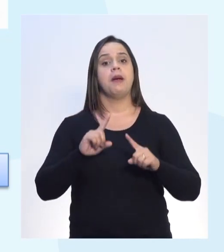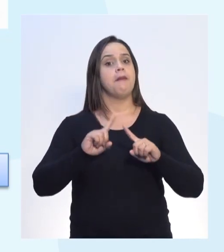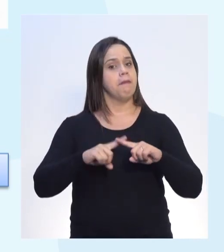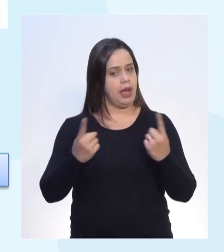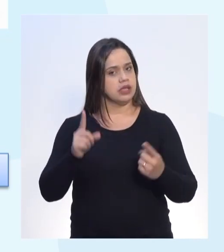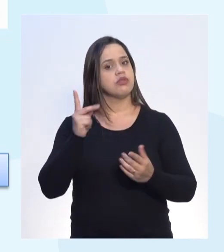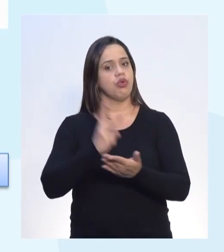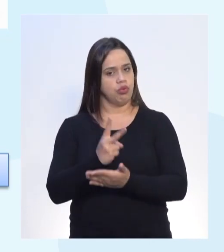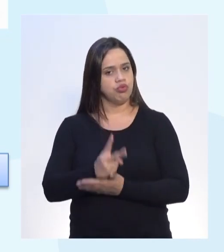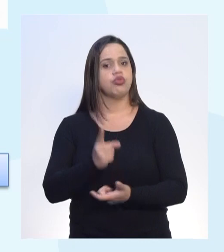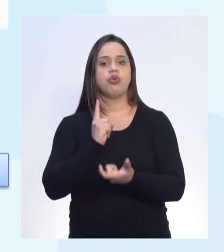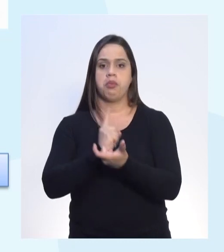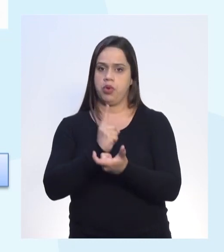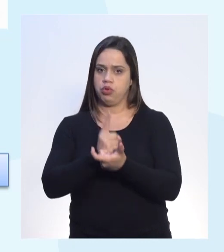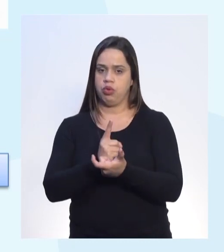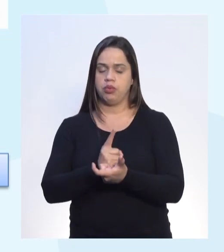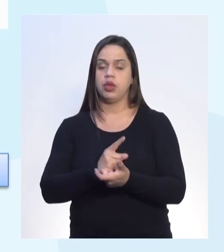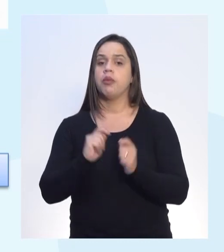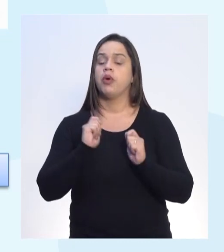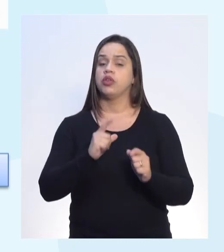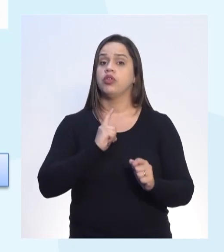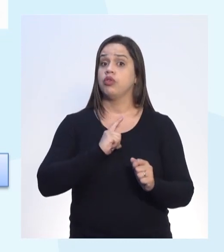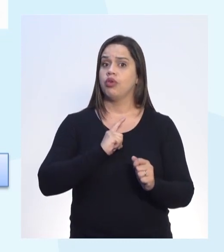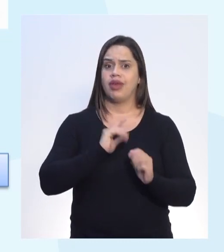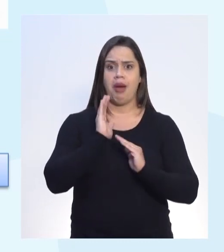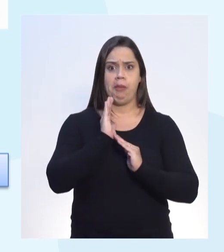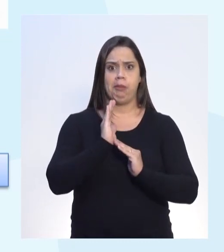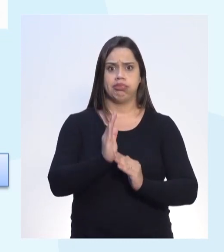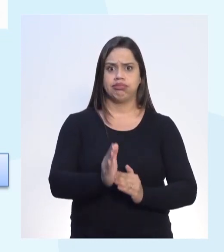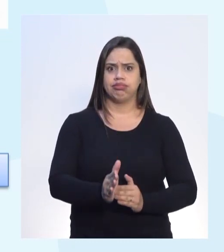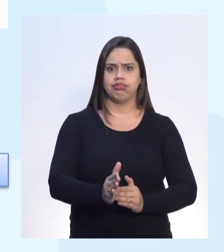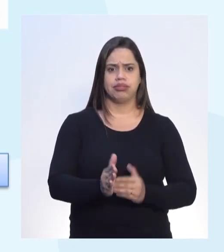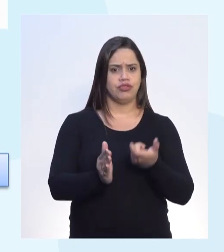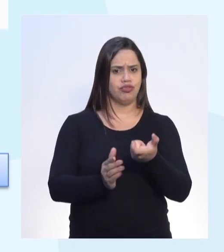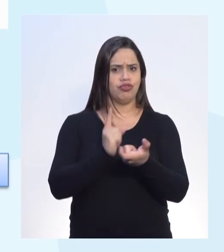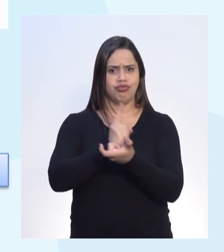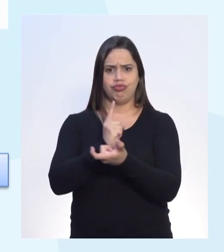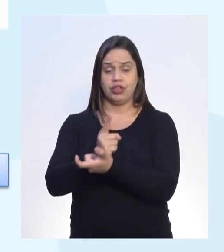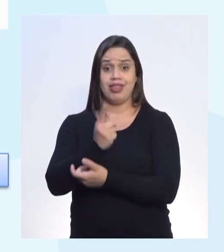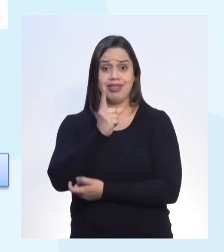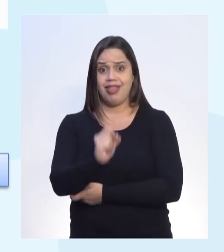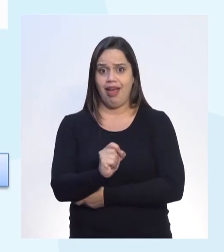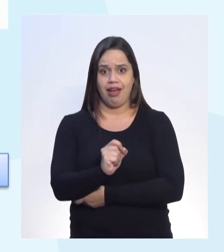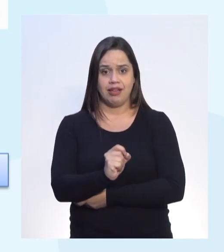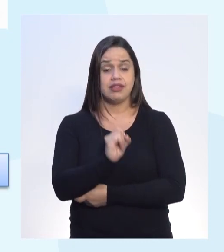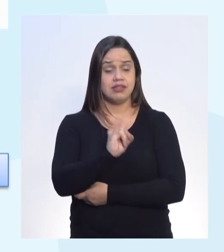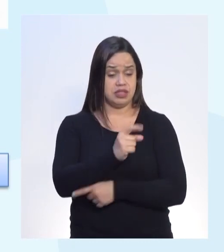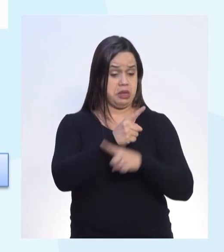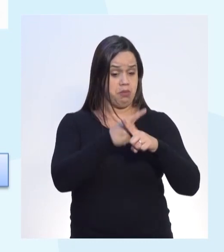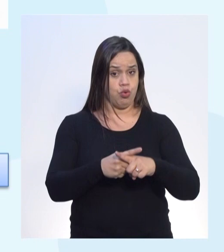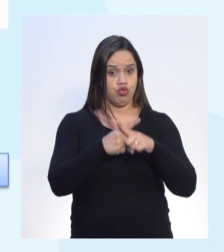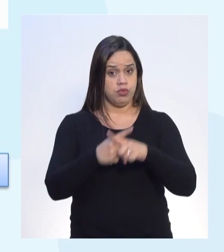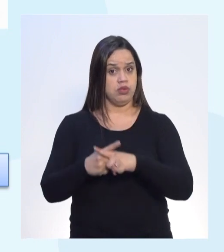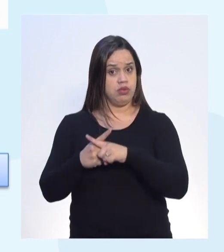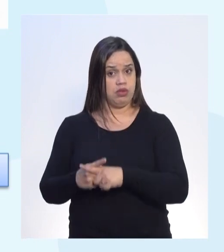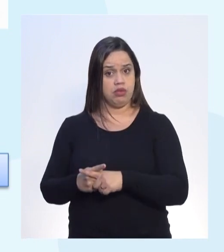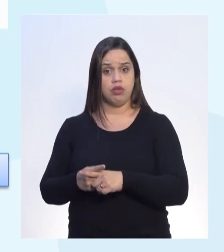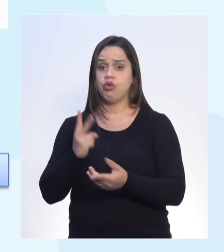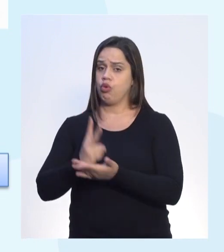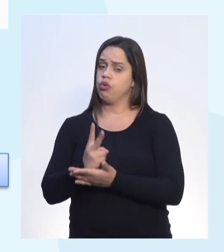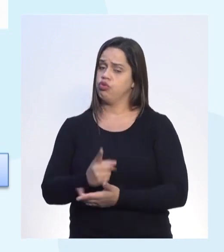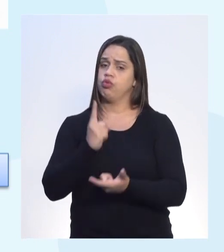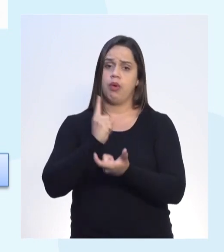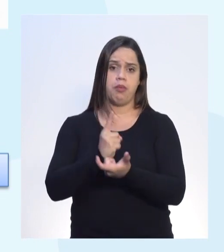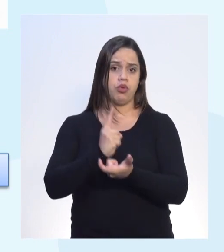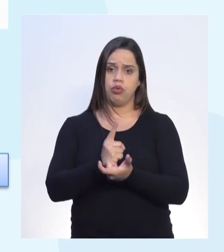monômios. Tá? Então, você pode ter uma sequência aí de 10 termos. Se eles estiverem se multiplicando, eles continuam sendo monômios da mesma